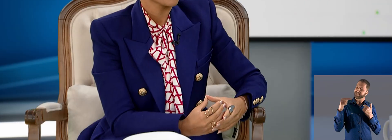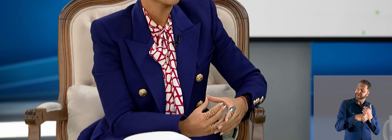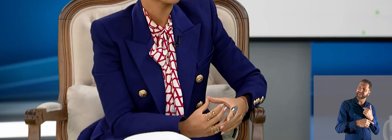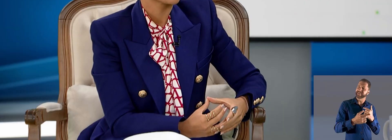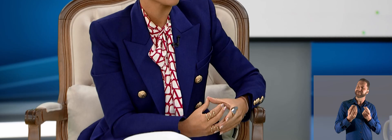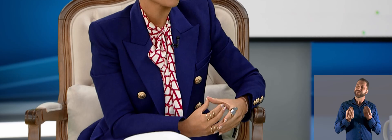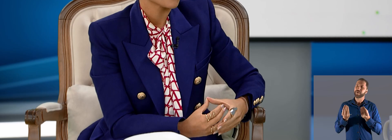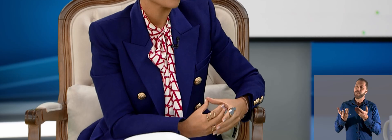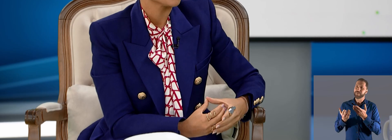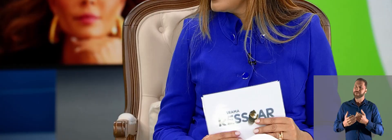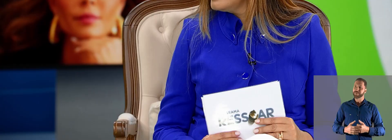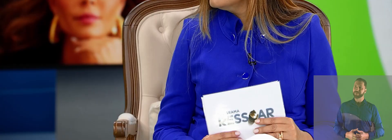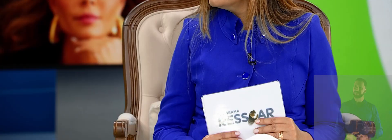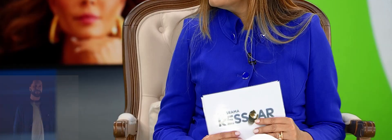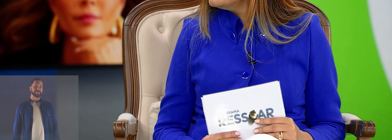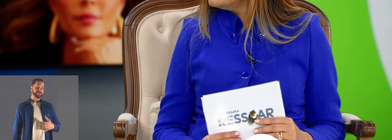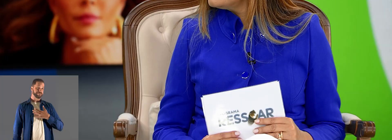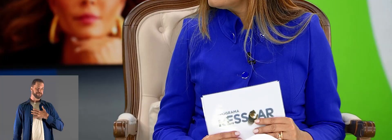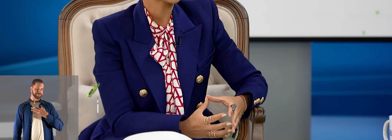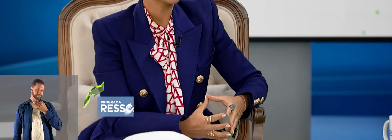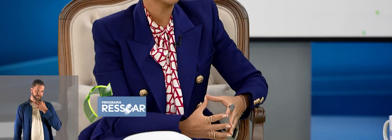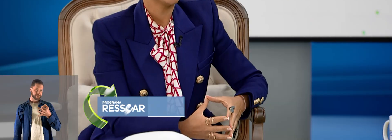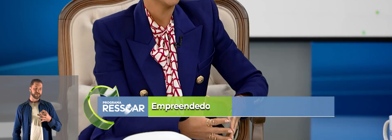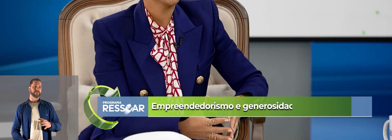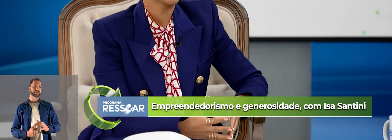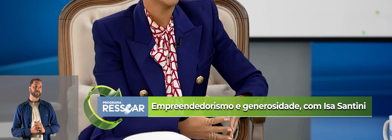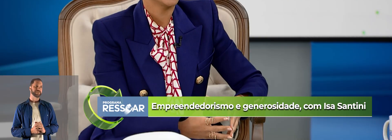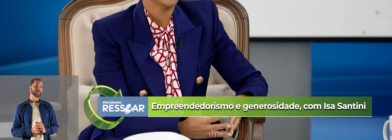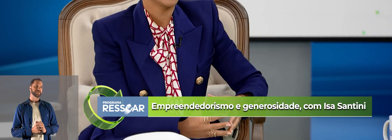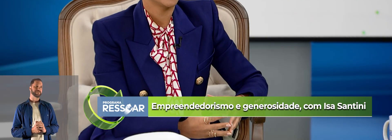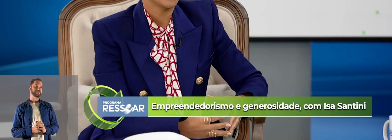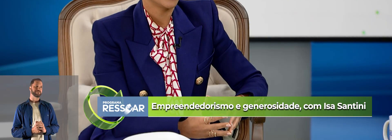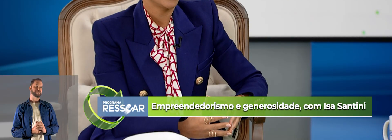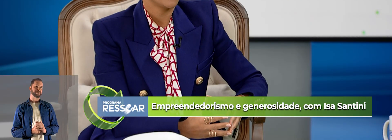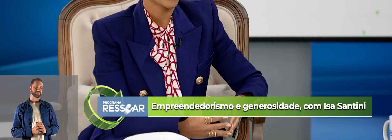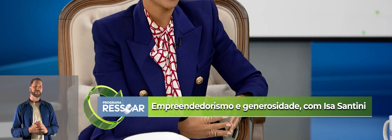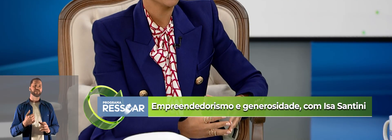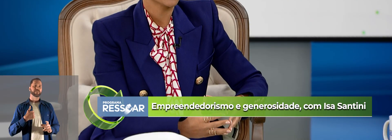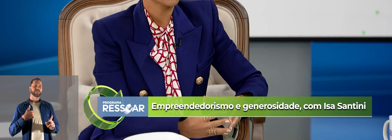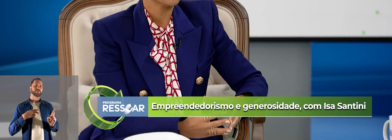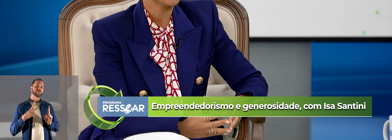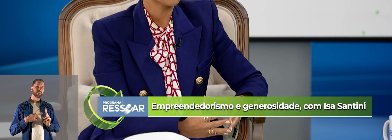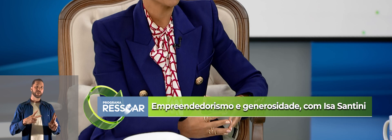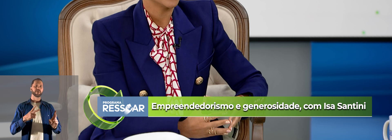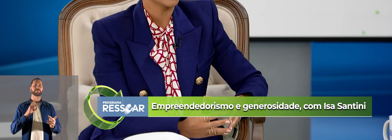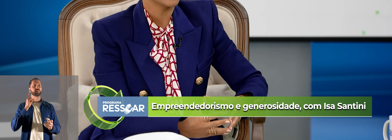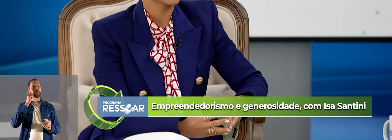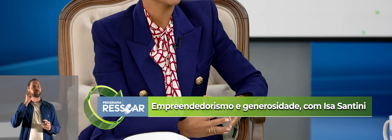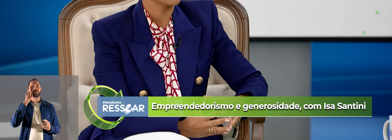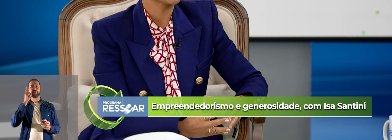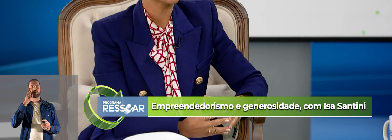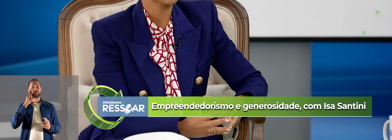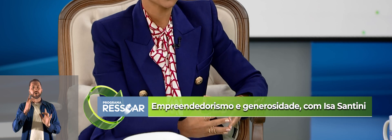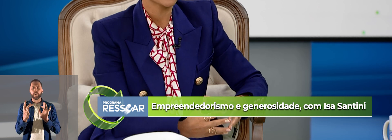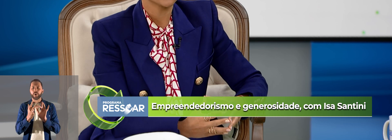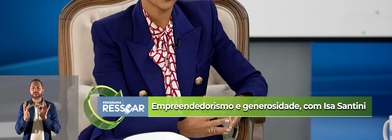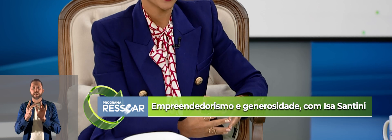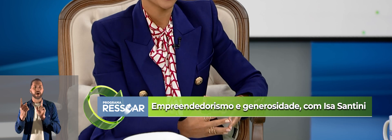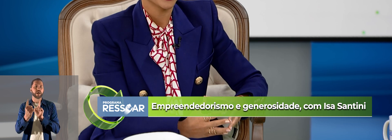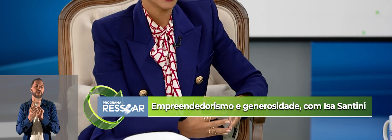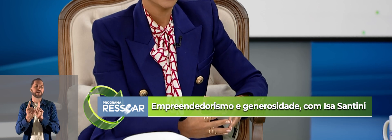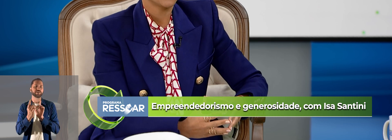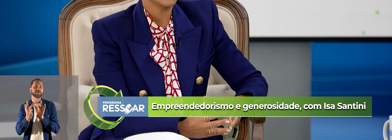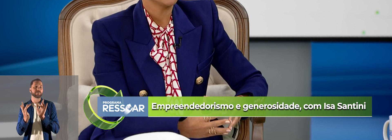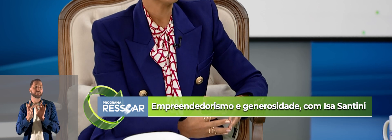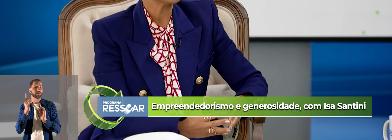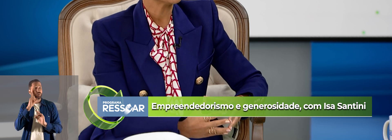pessoas sempre voltar e fidelizar eu acho que primeiro é eu acabo tendo muito conectado o tempo todo no dia